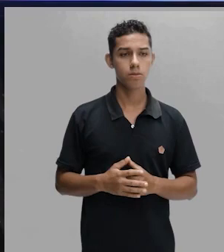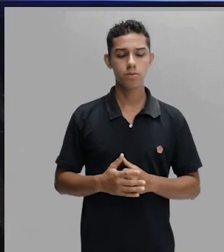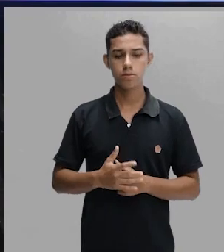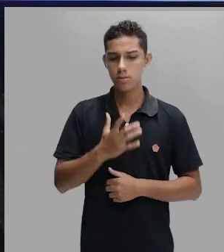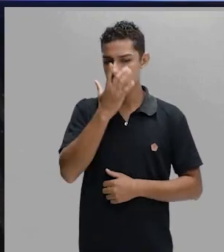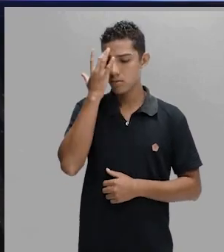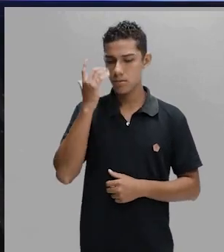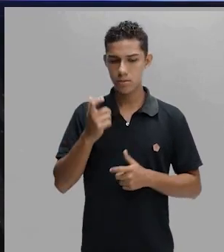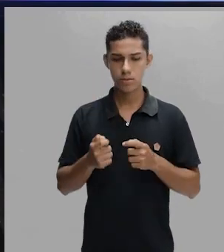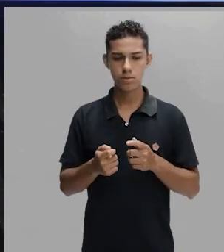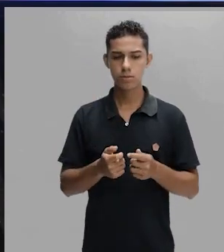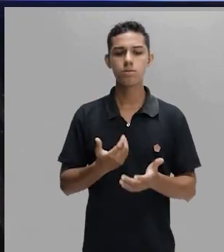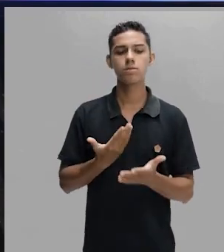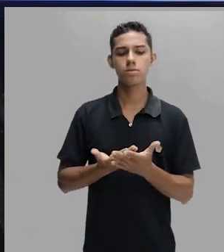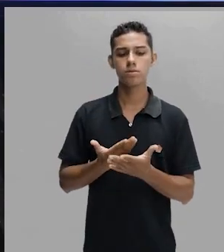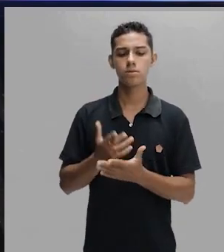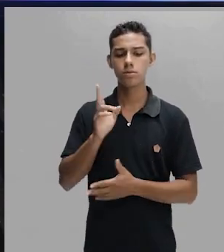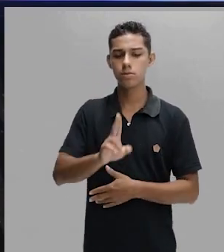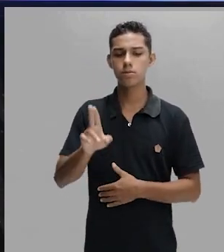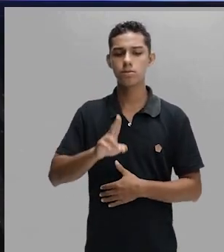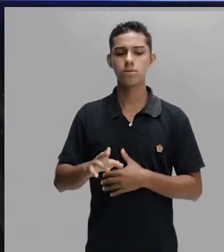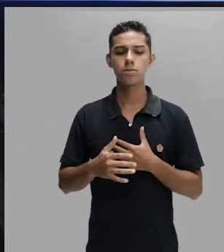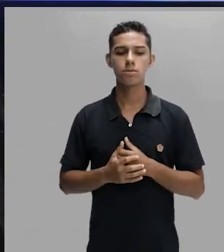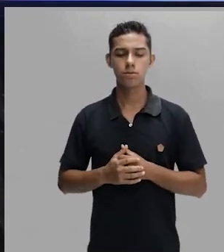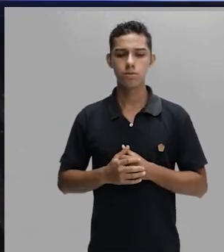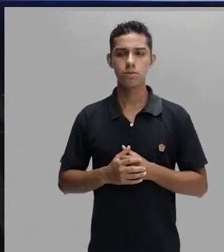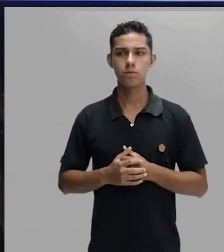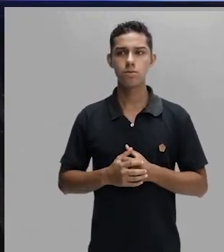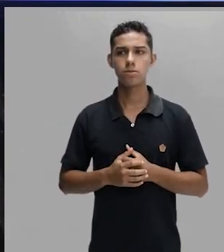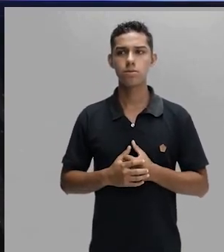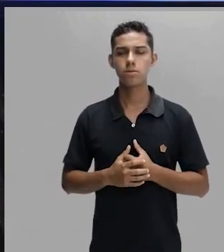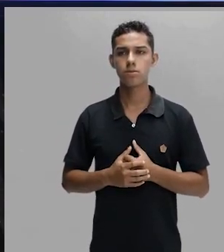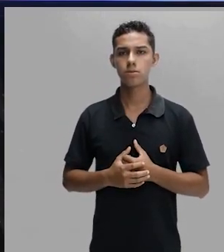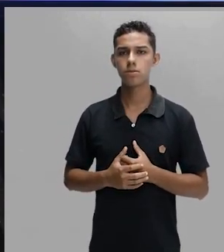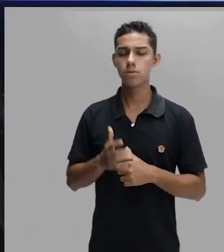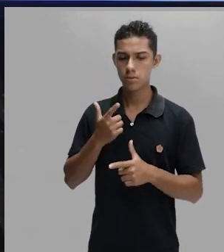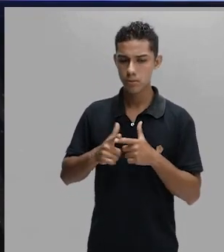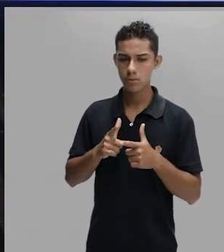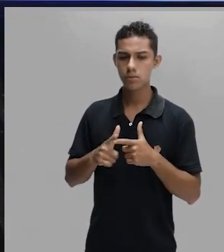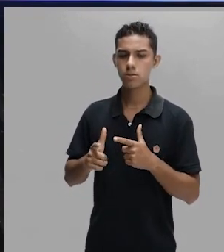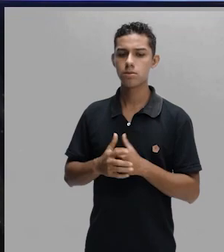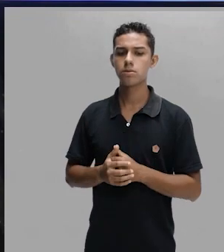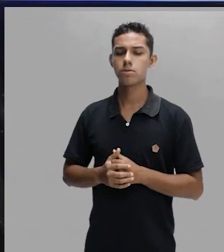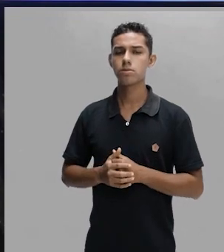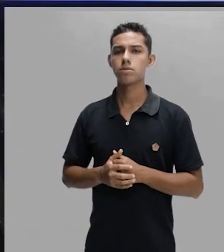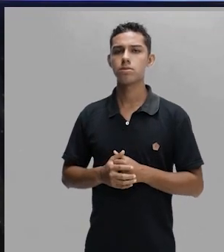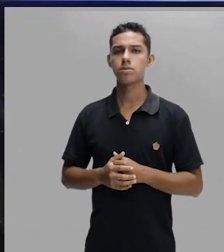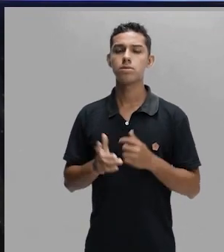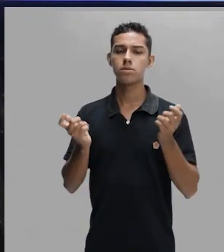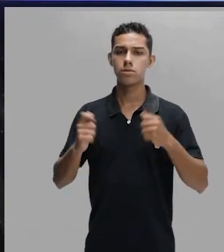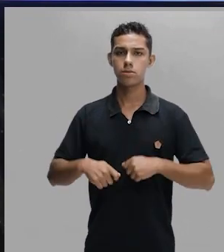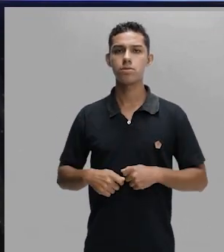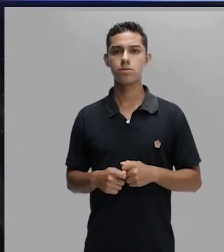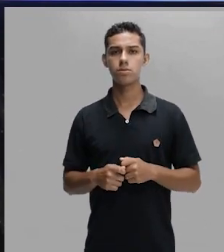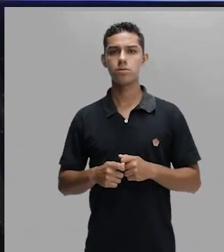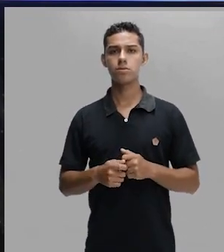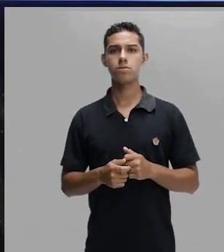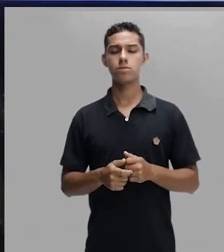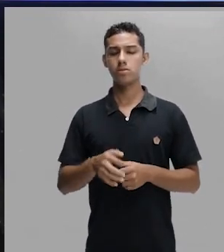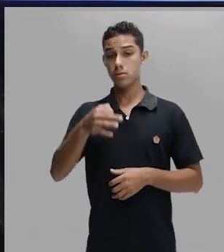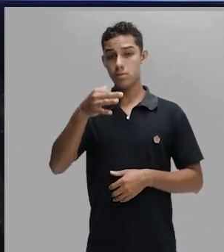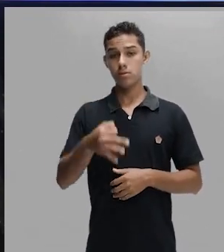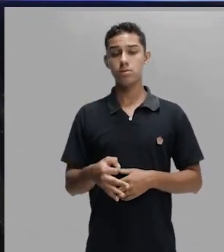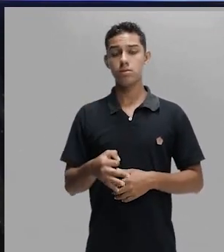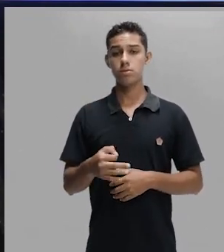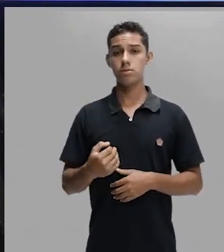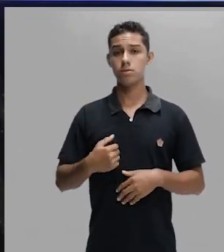sendo feitos em cima disso, do uso de celular, excessivo de celular, em relação aos problemas posturais. Então, eu tenho que me